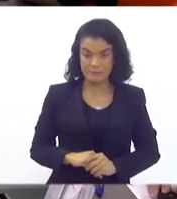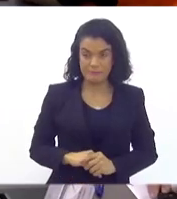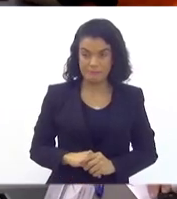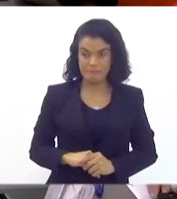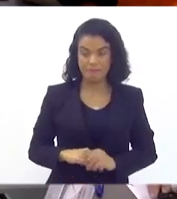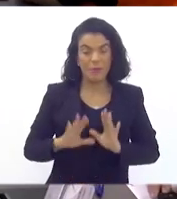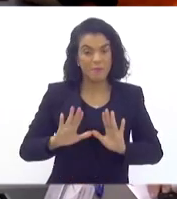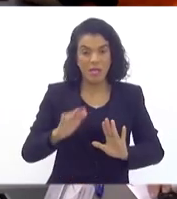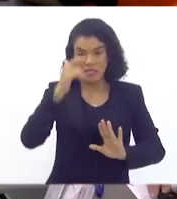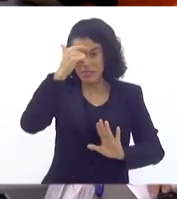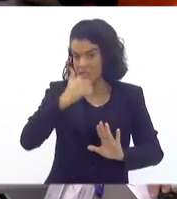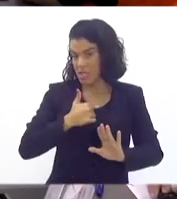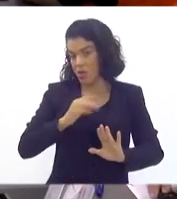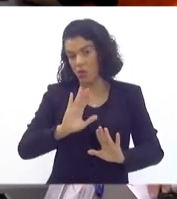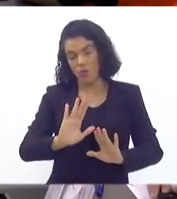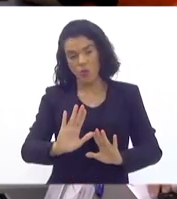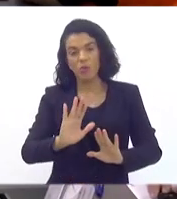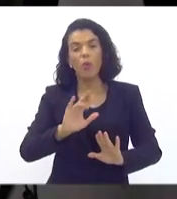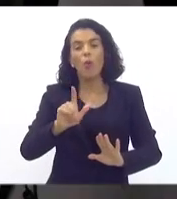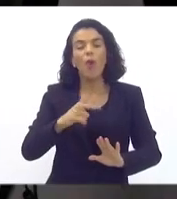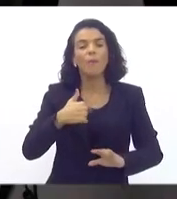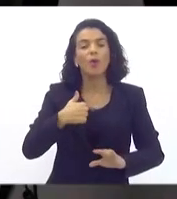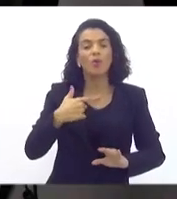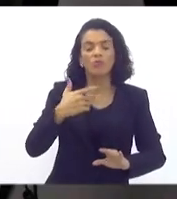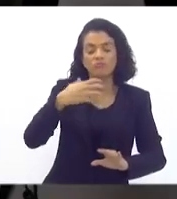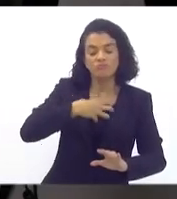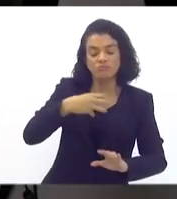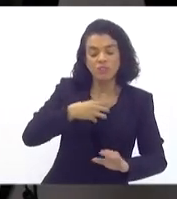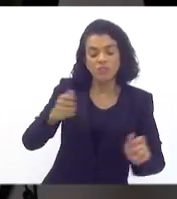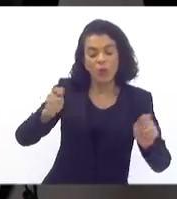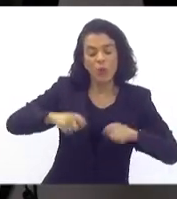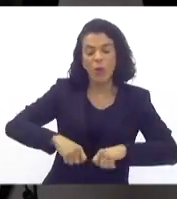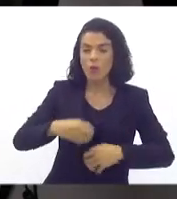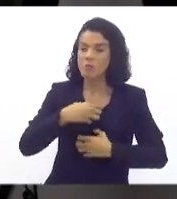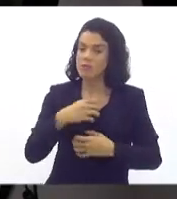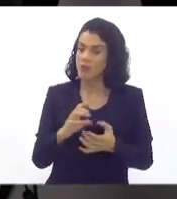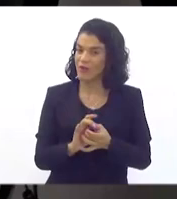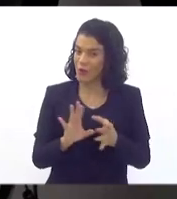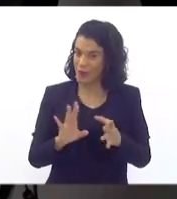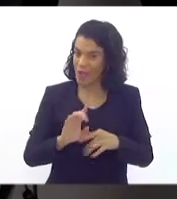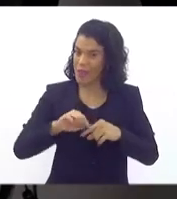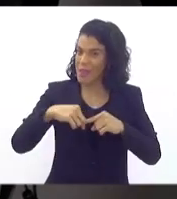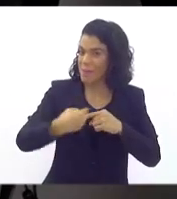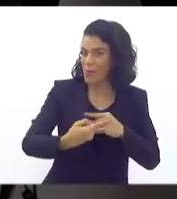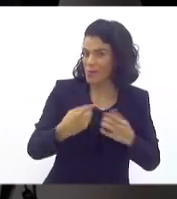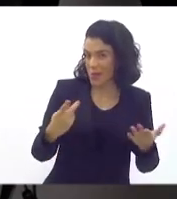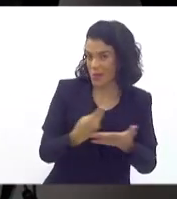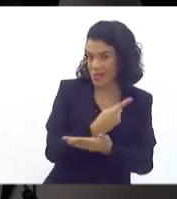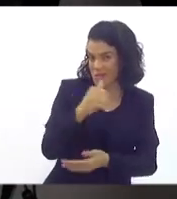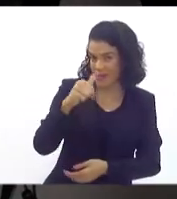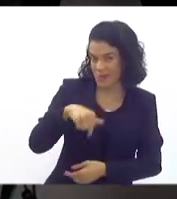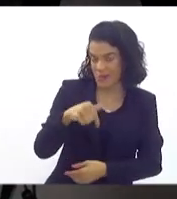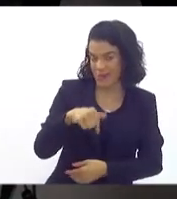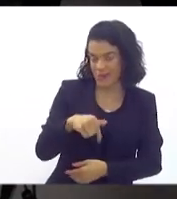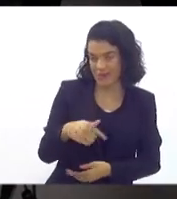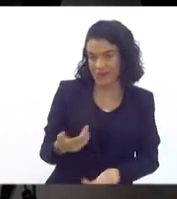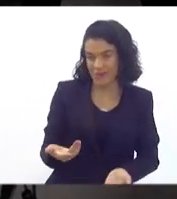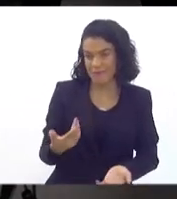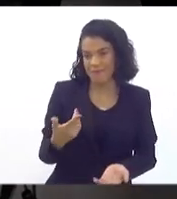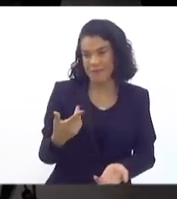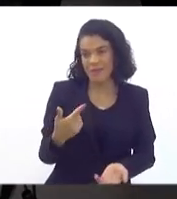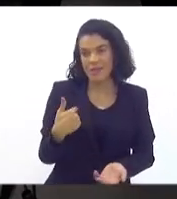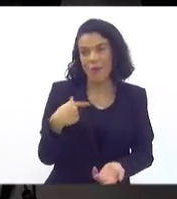mas eu não que eu não me sinta competente só não me sinto à vontade depois que aconteceu na semana passada eu acho que seria